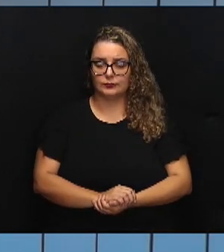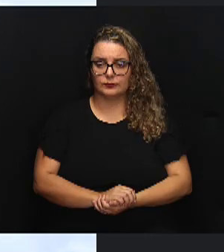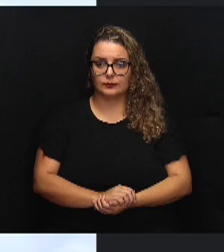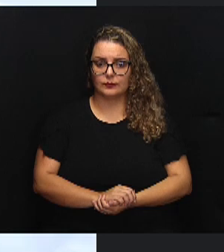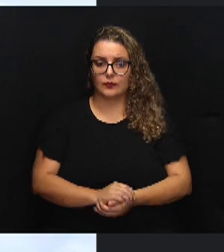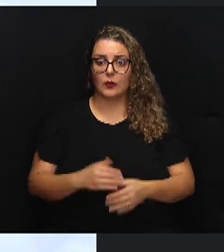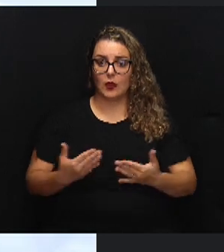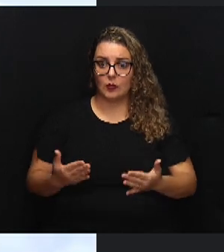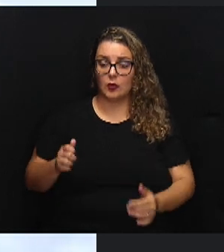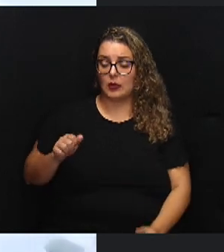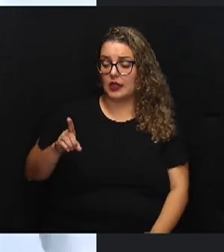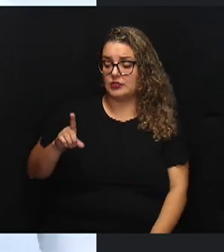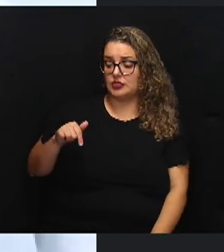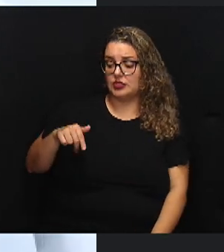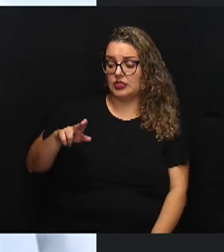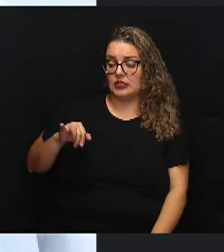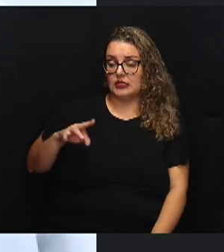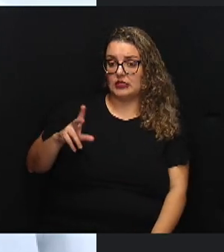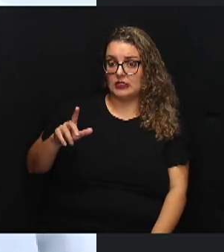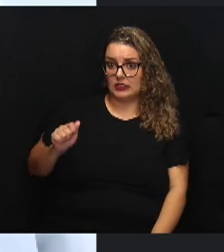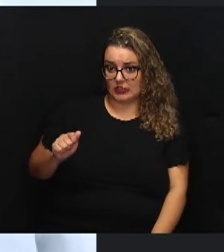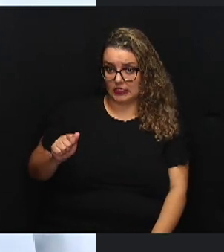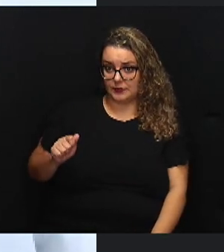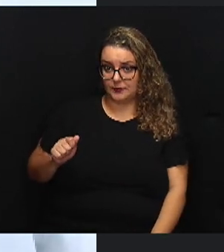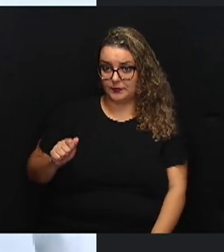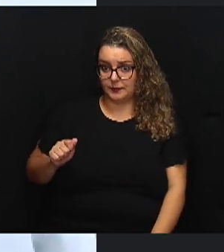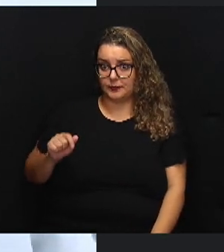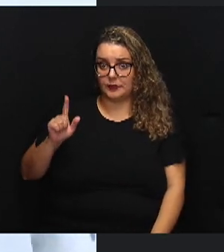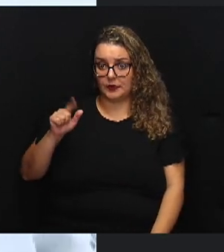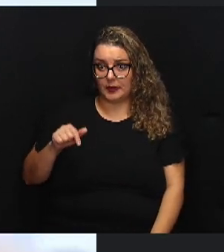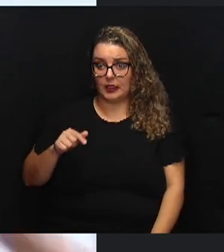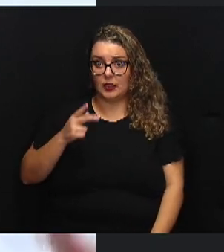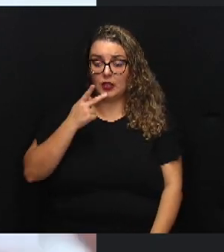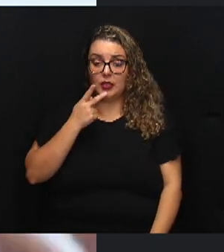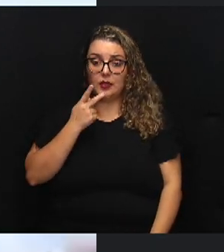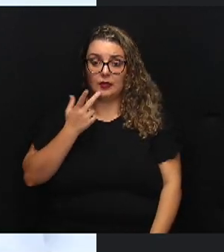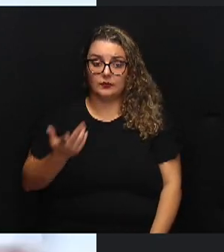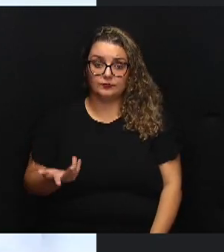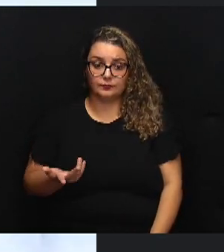Bom, causas adquiridas, existem as causas que a gente diz